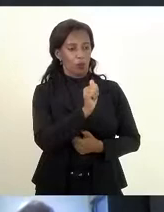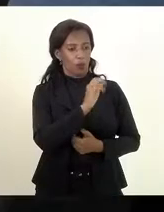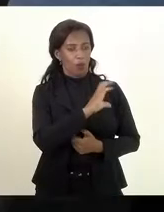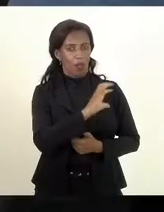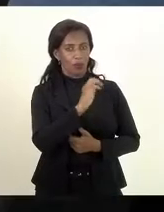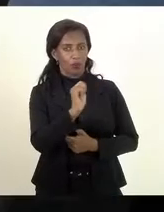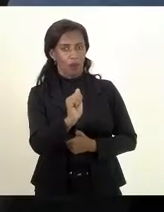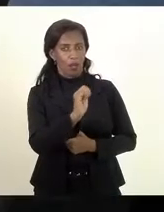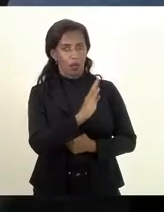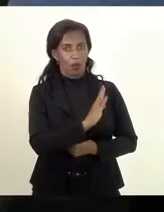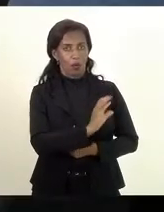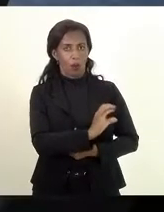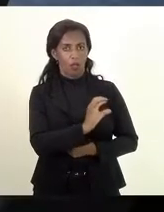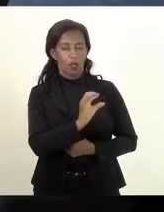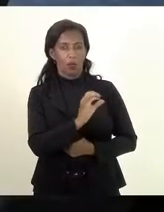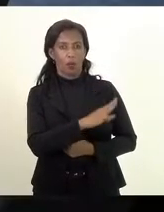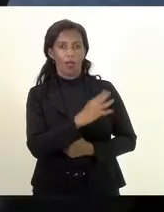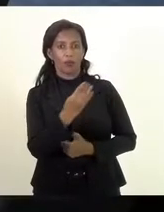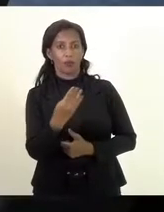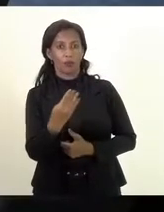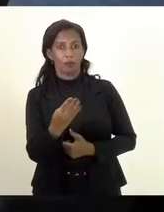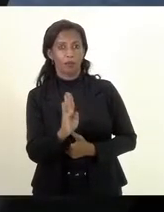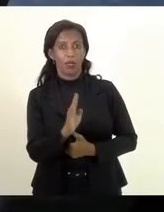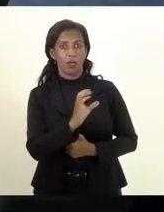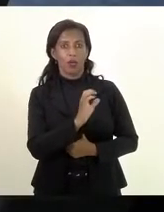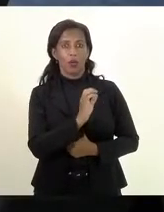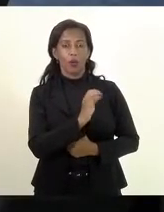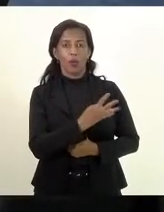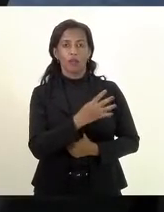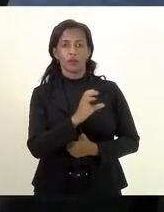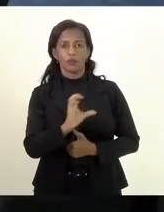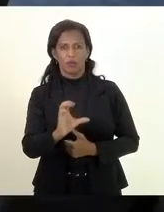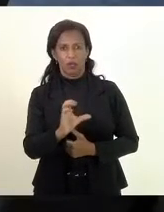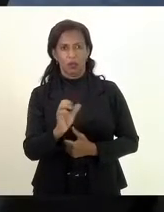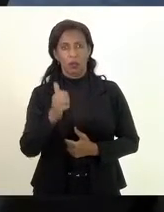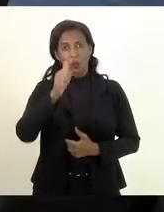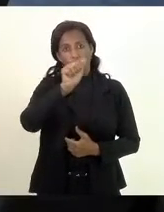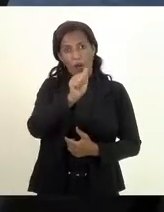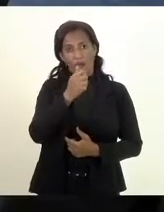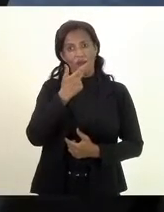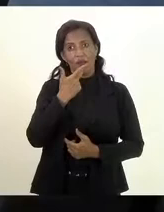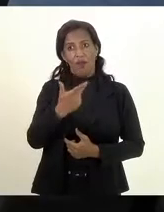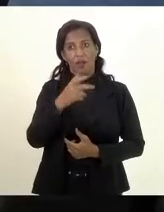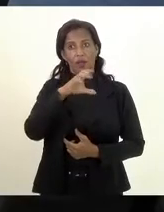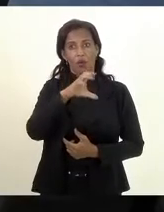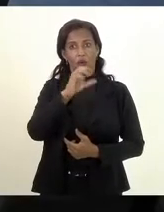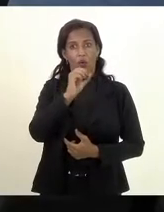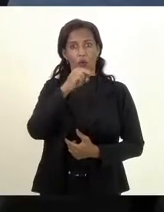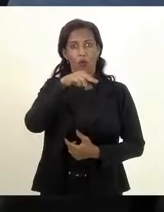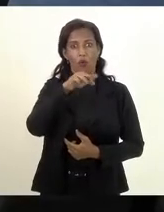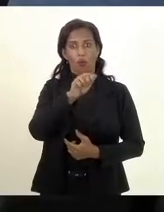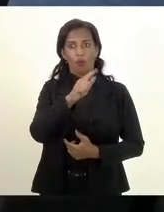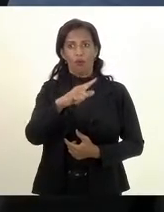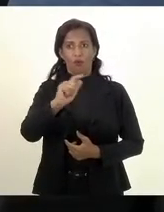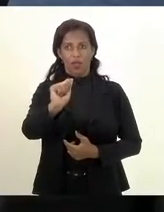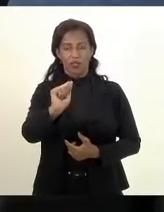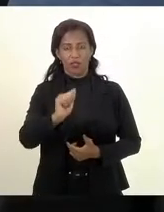da lei original. O 4º A fala de CONFAZ, e não é mais necessário.